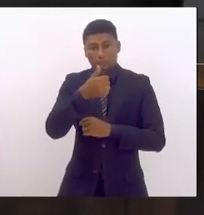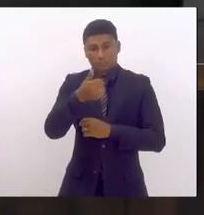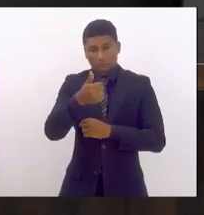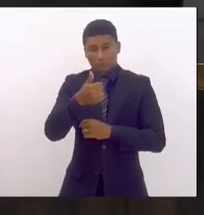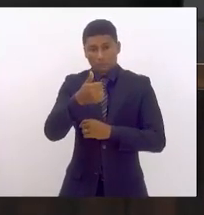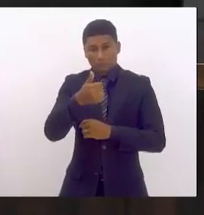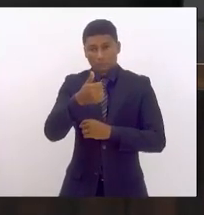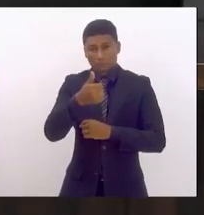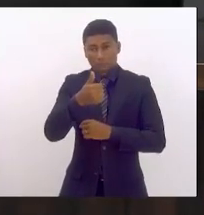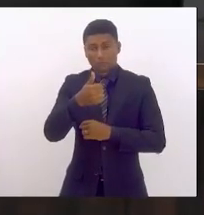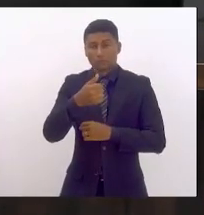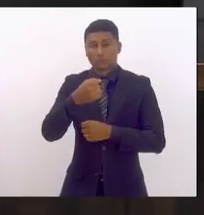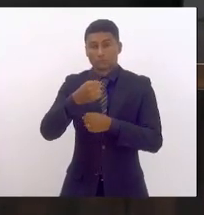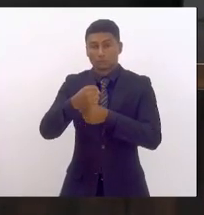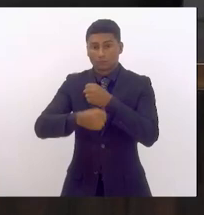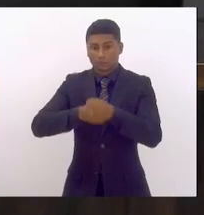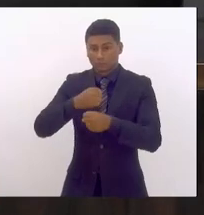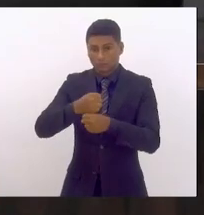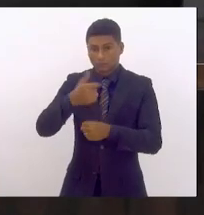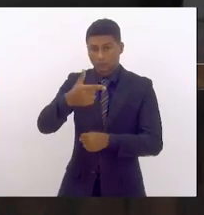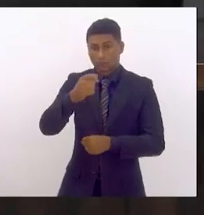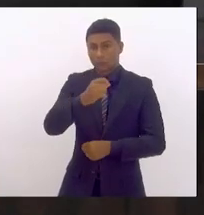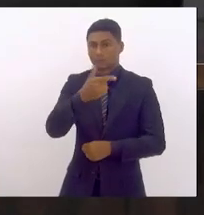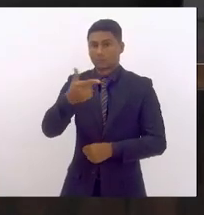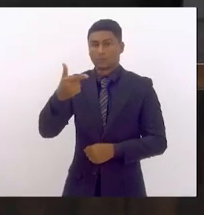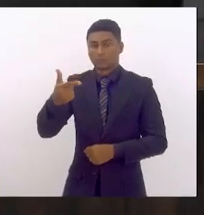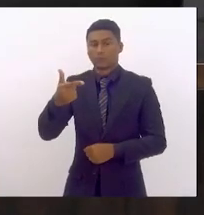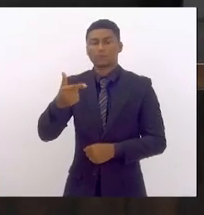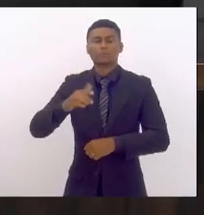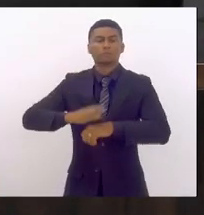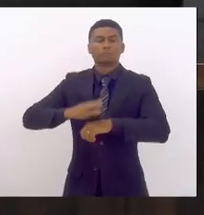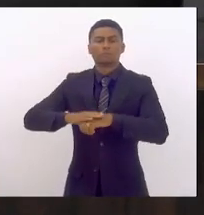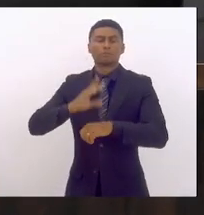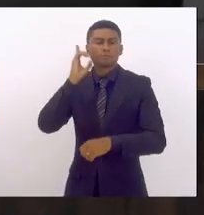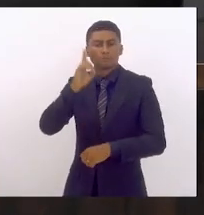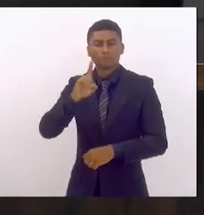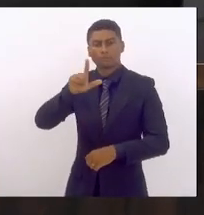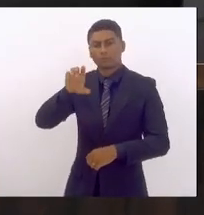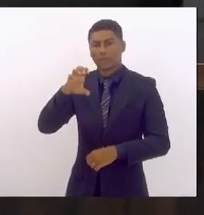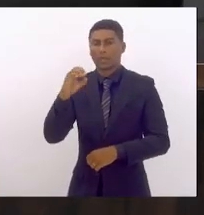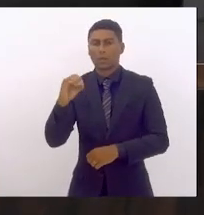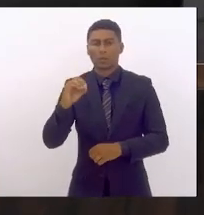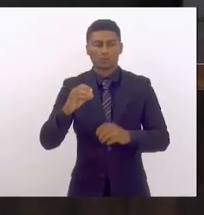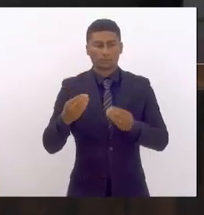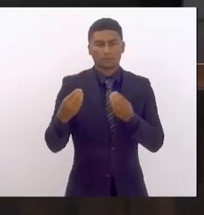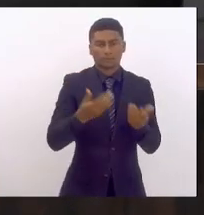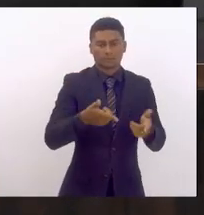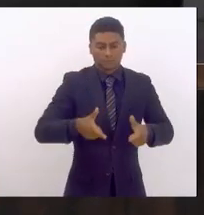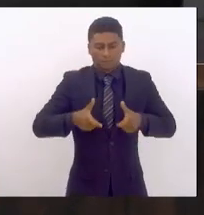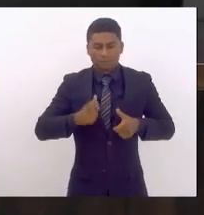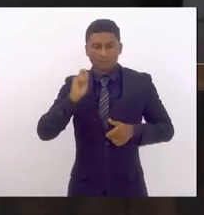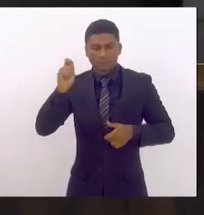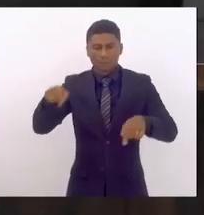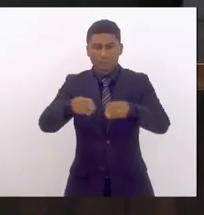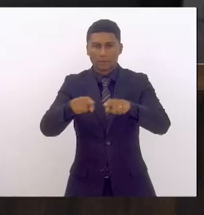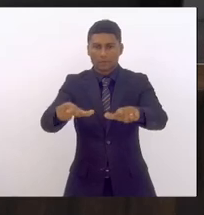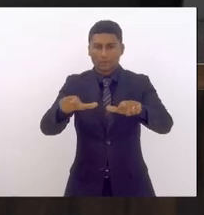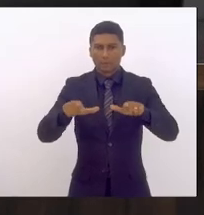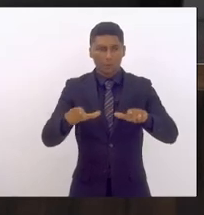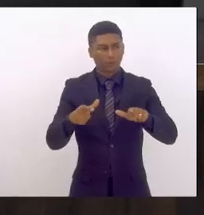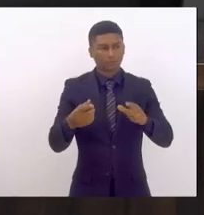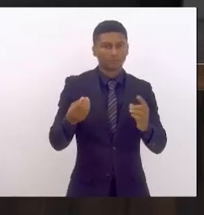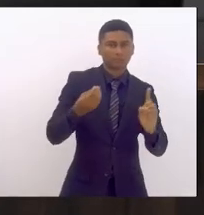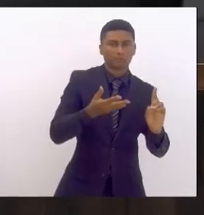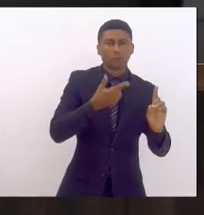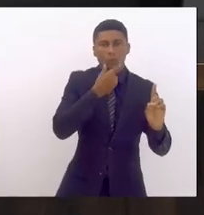1421 de 22 de autoria deputado Léo Vieira que consegue medalhas lá dentro respectivo de plano ao Senhor